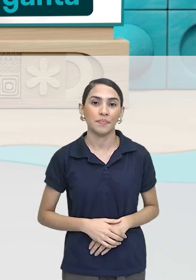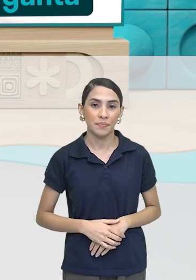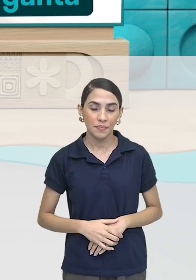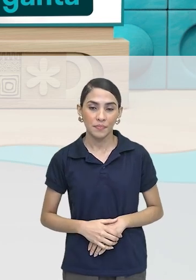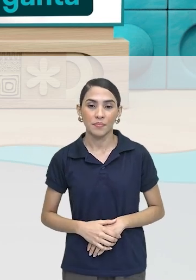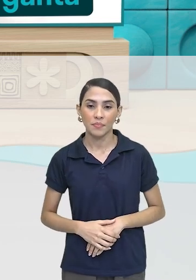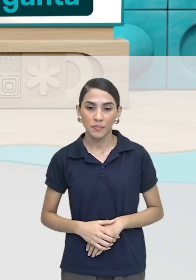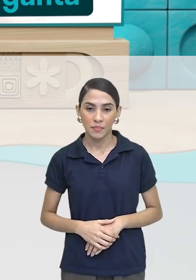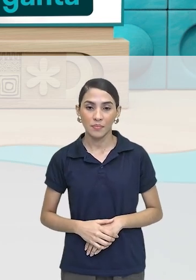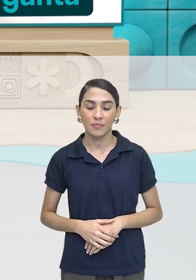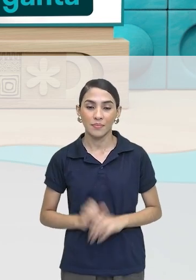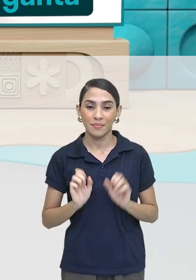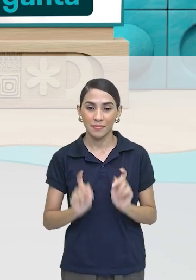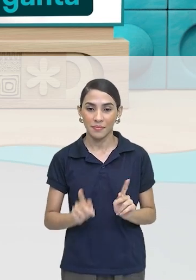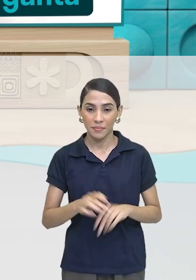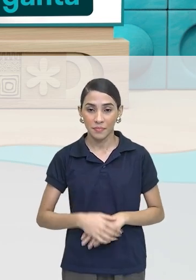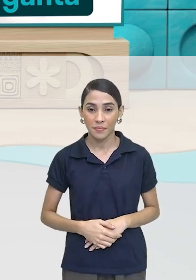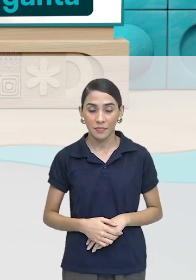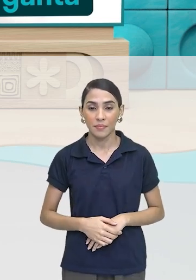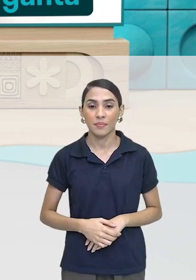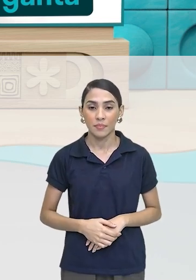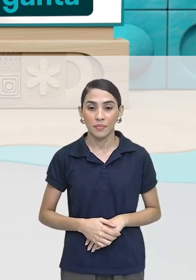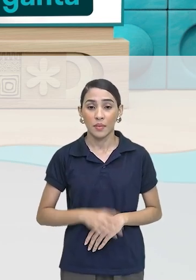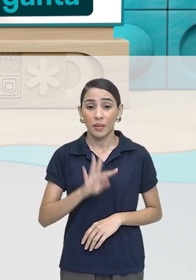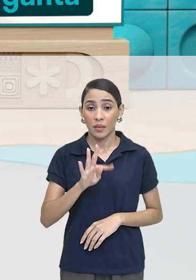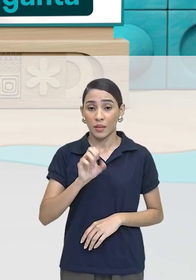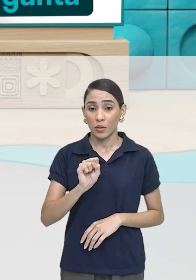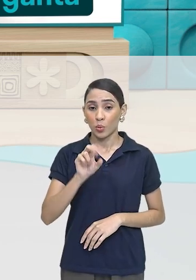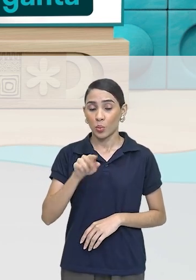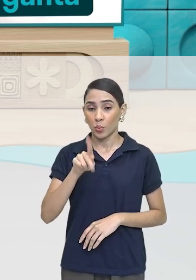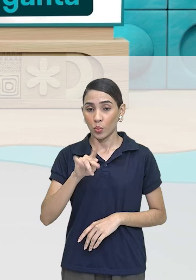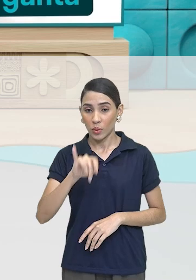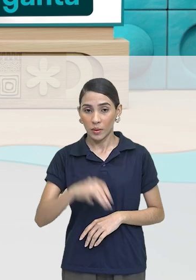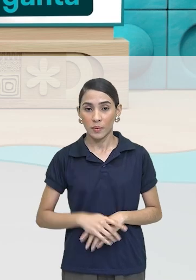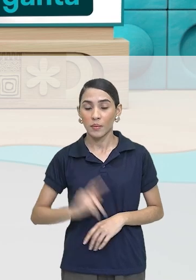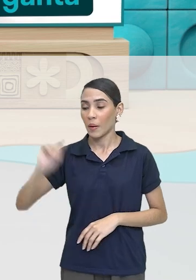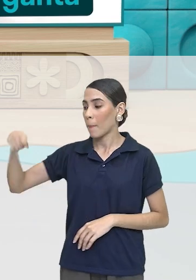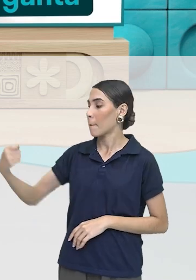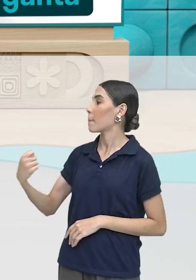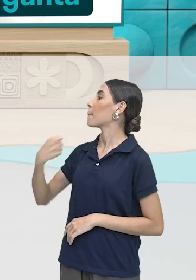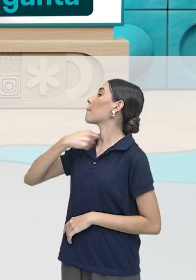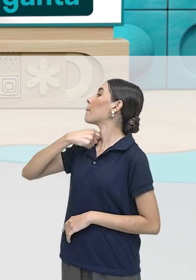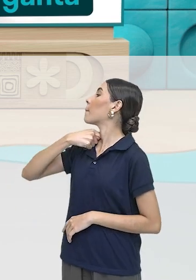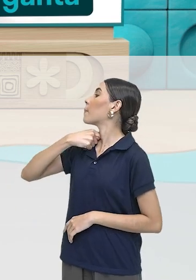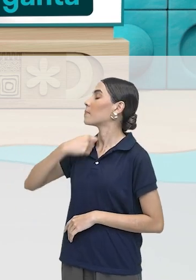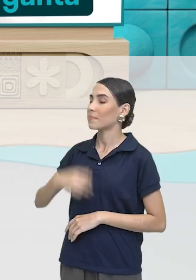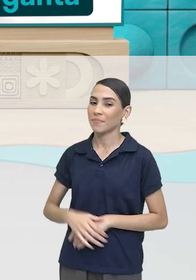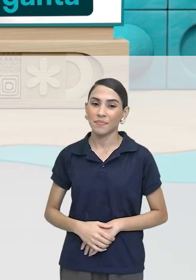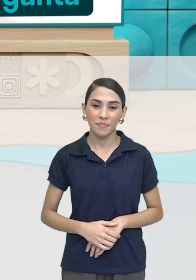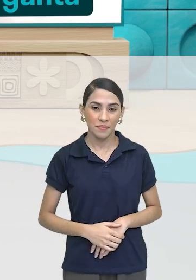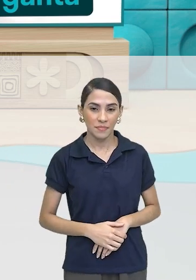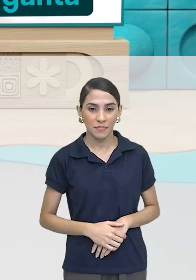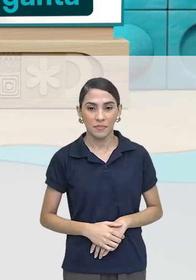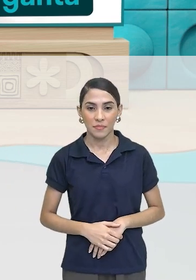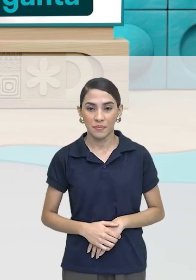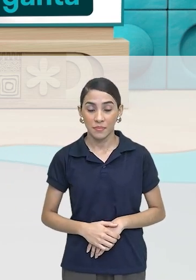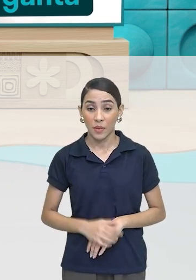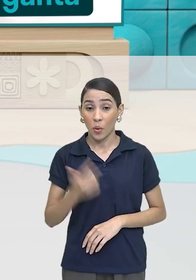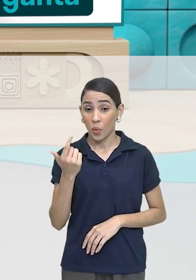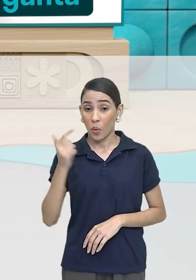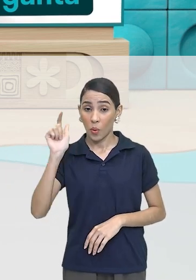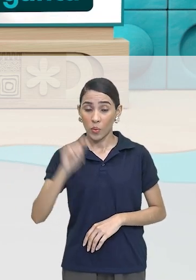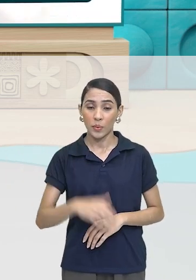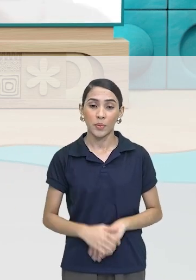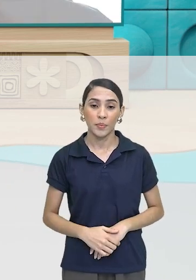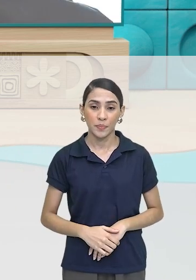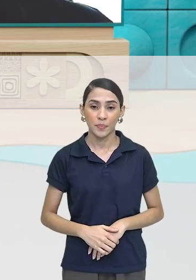o toque também, tá? Então, temos aí o chisuke, estocada na garganta. Muito bem. Outro